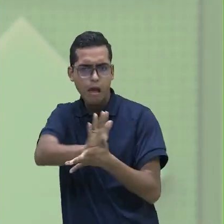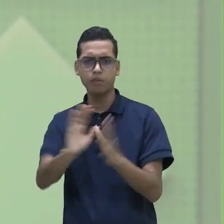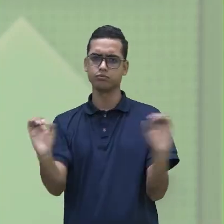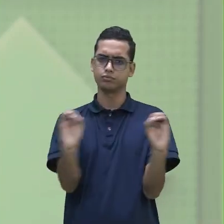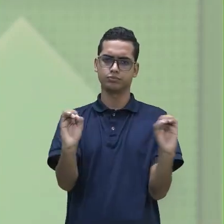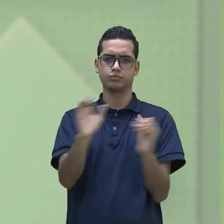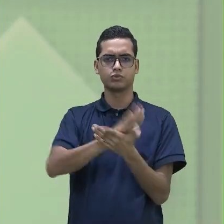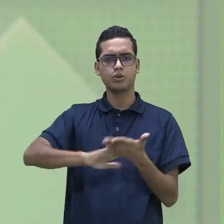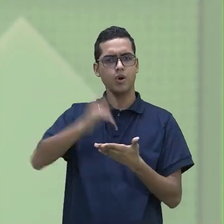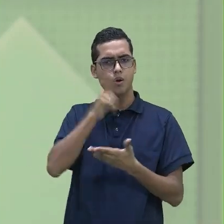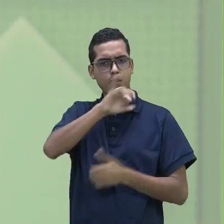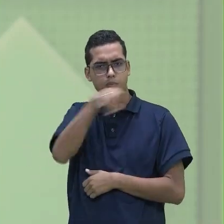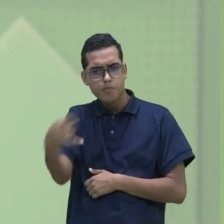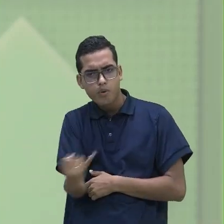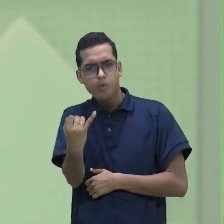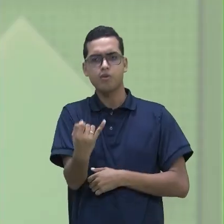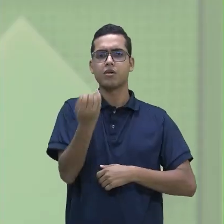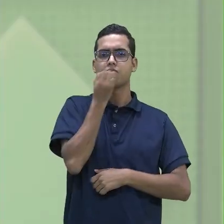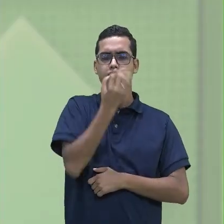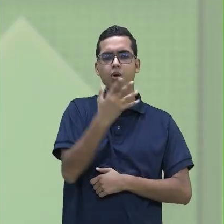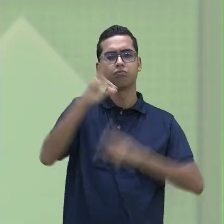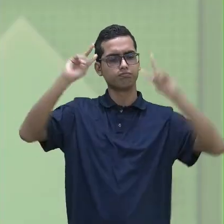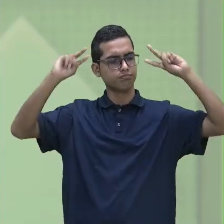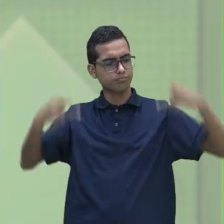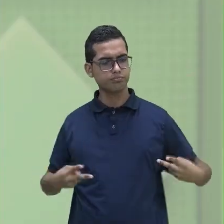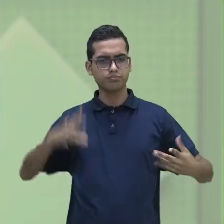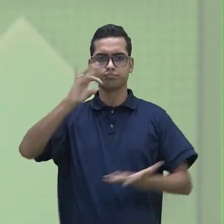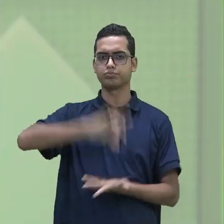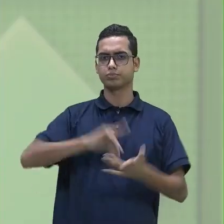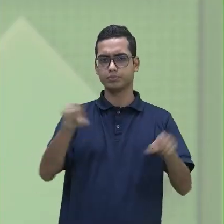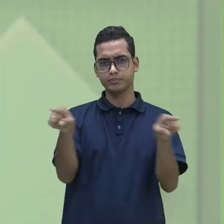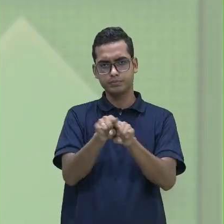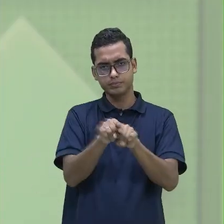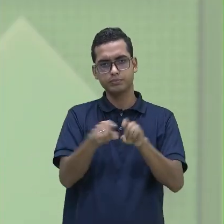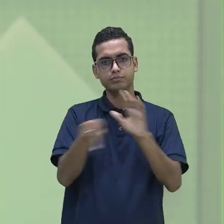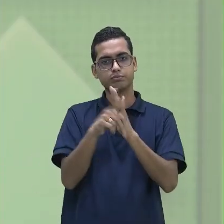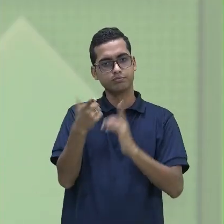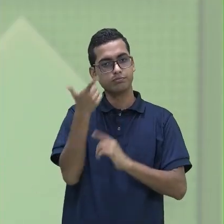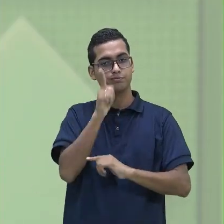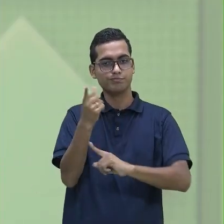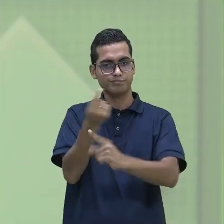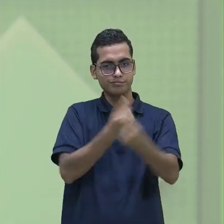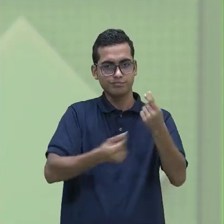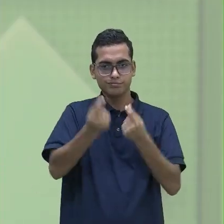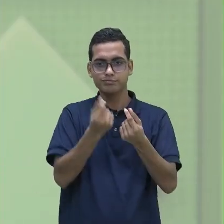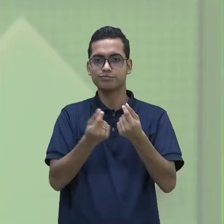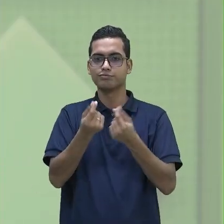né, eles podem então beneficiar o homem, inclusive gerando renda.